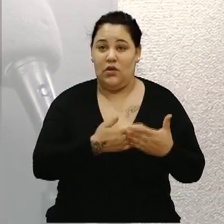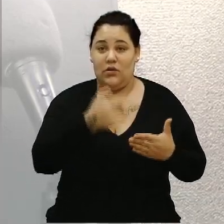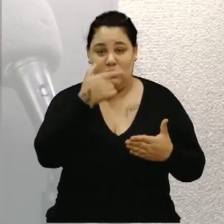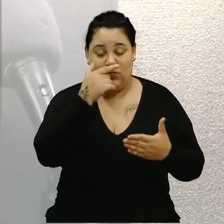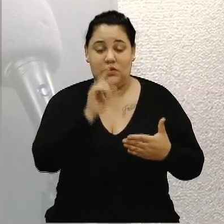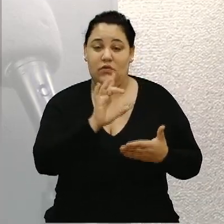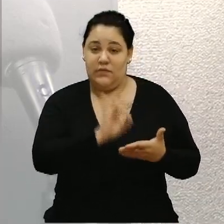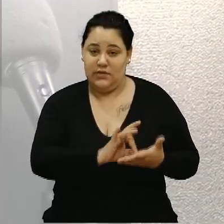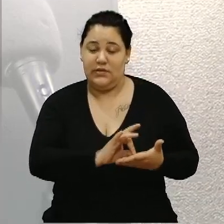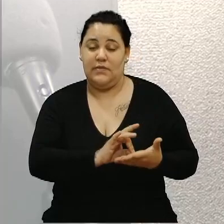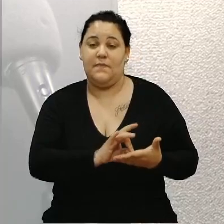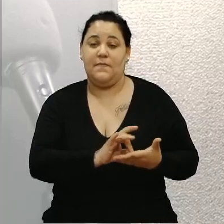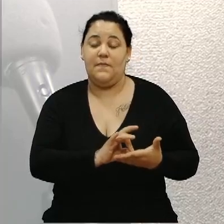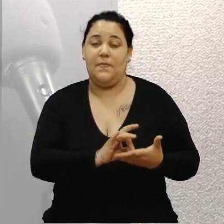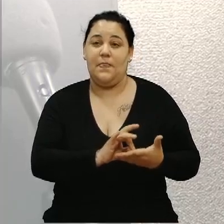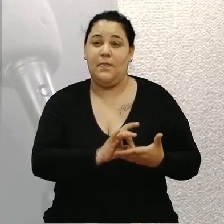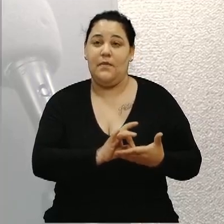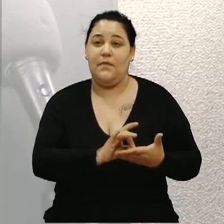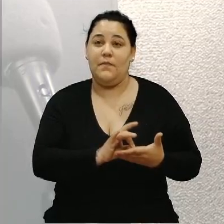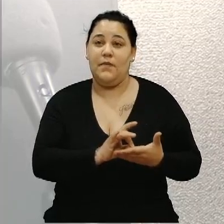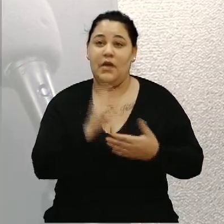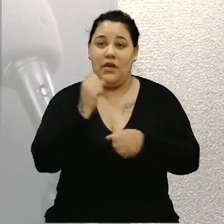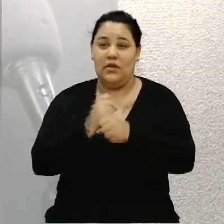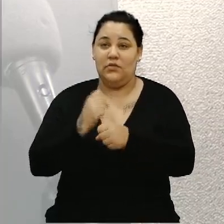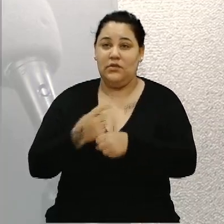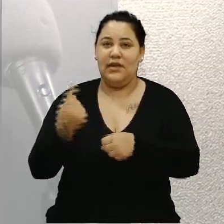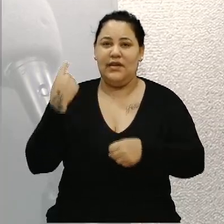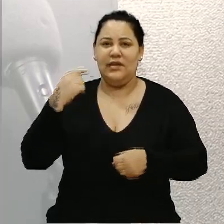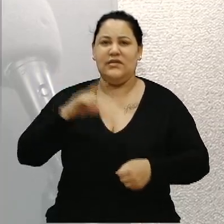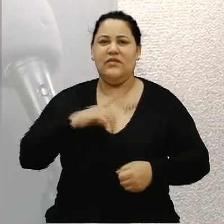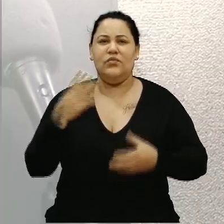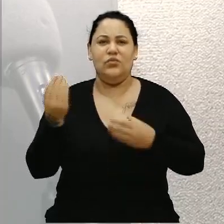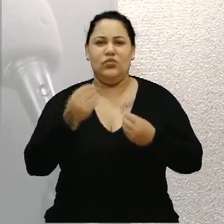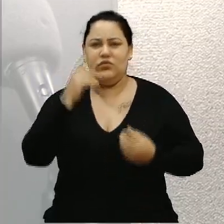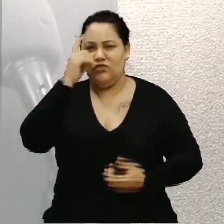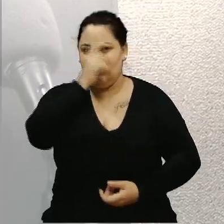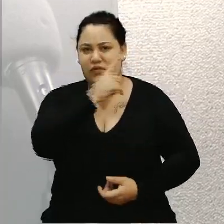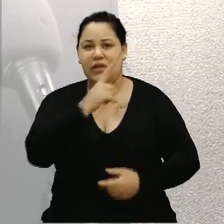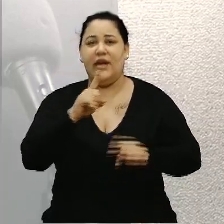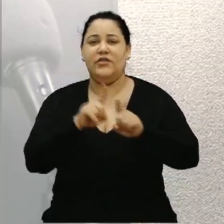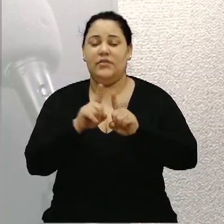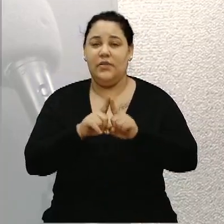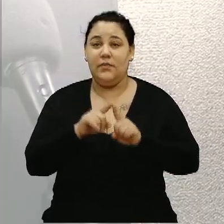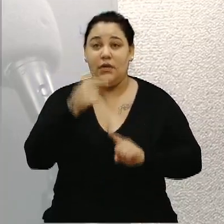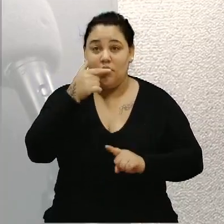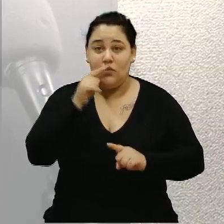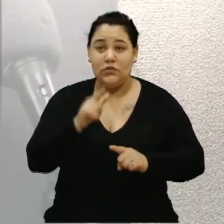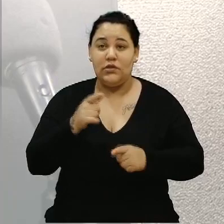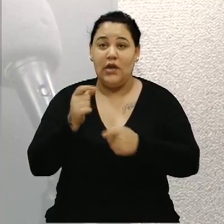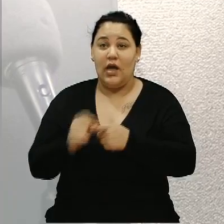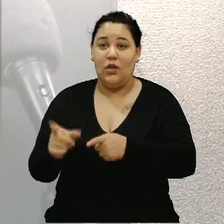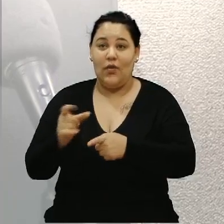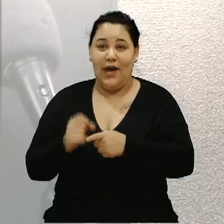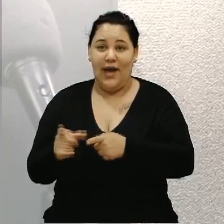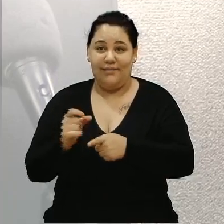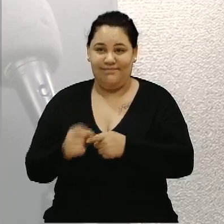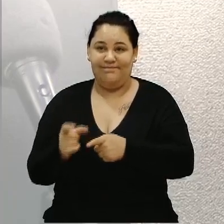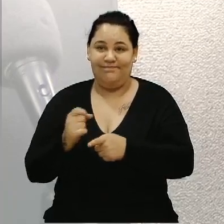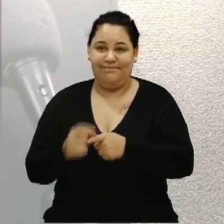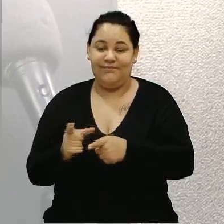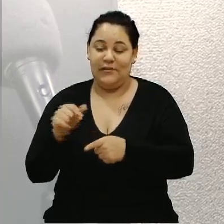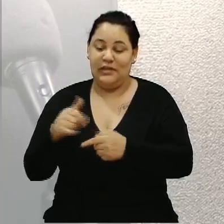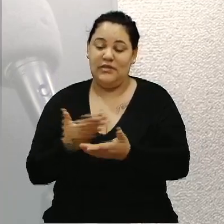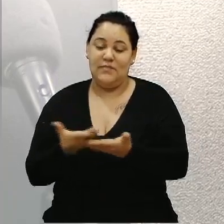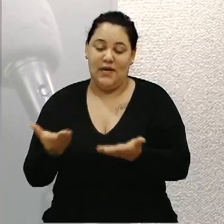existir, né? E na época eu sei que tiveram muitas dificuldades para poder alocar esse